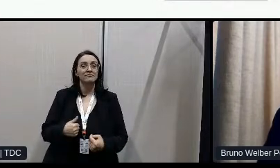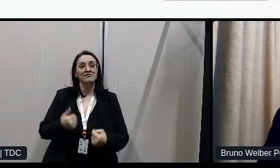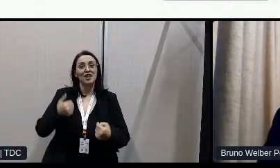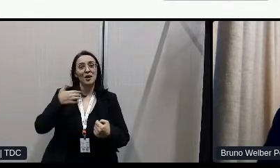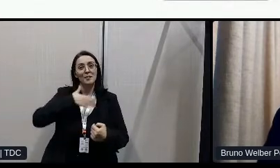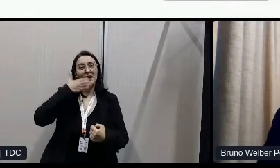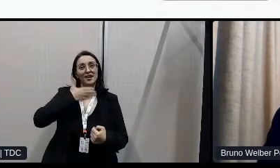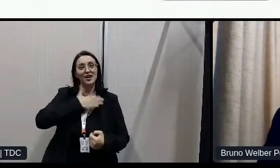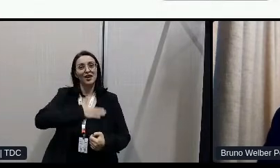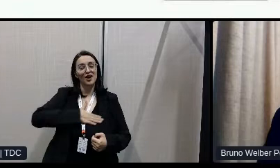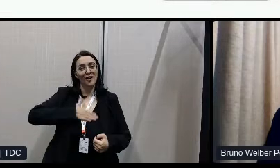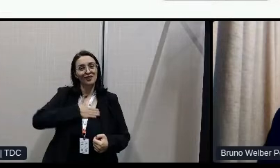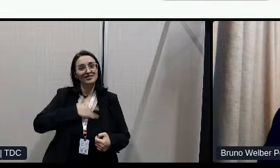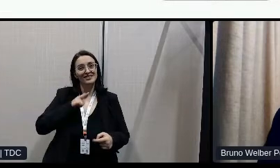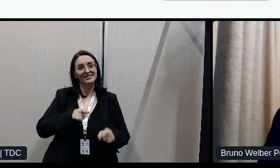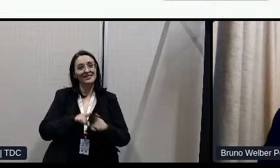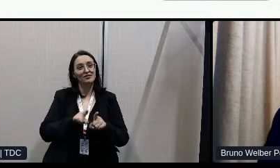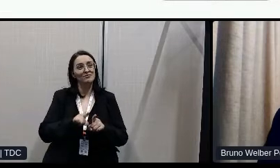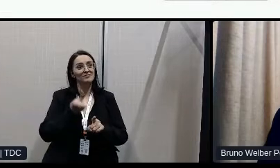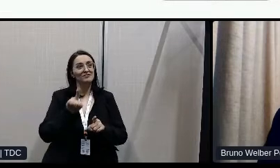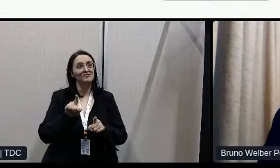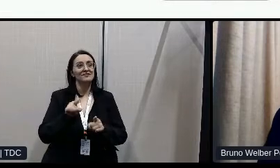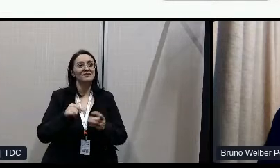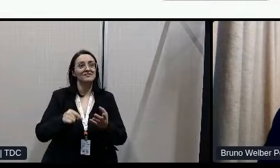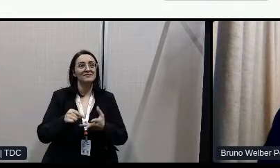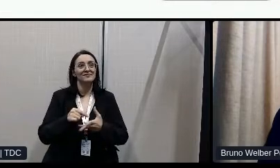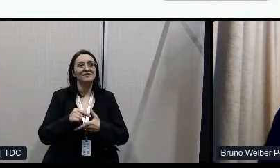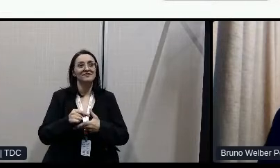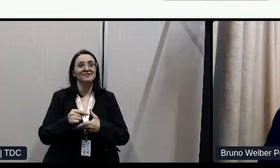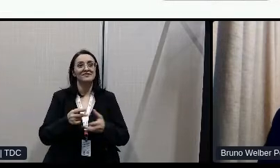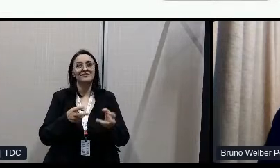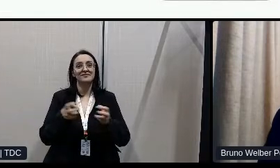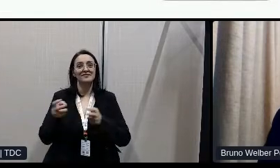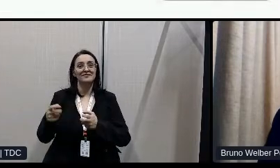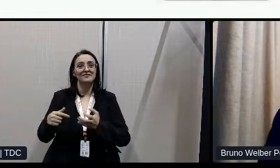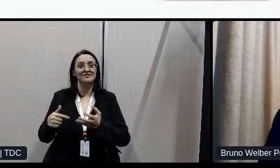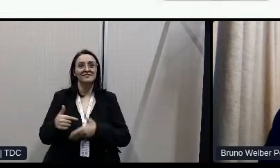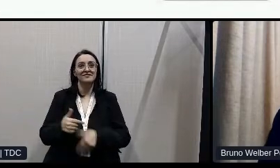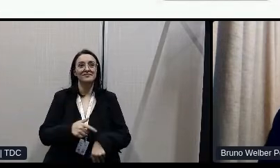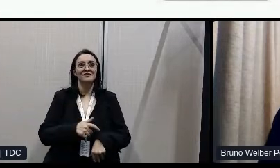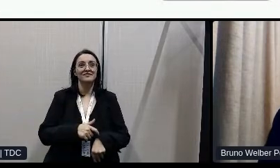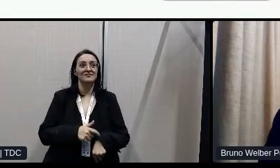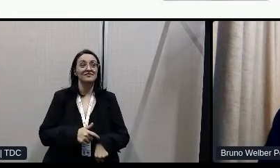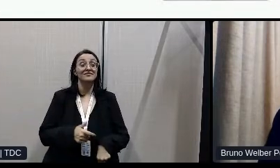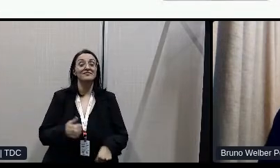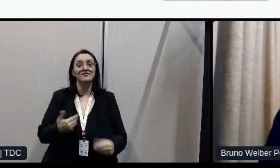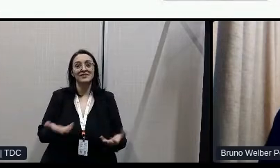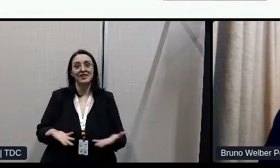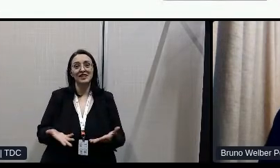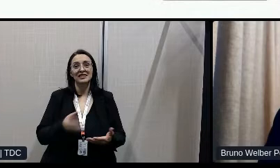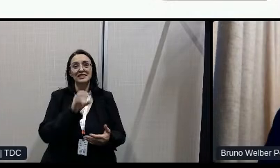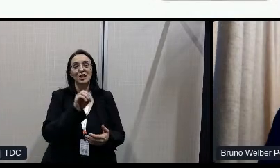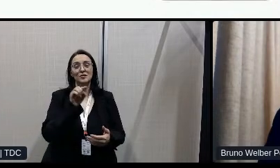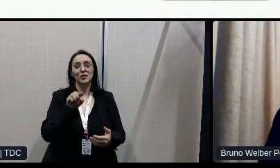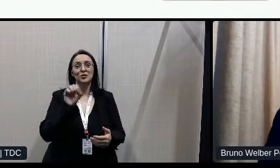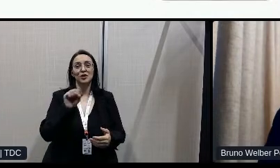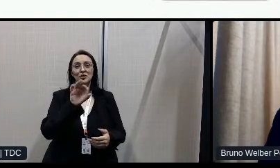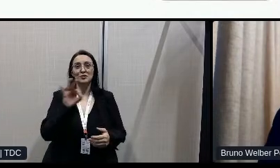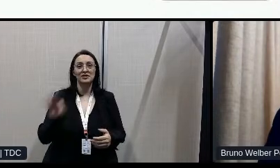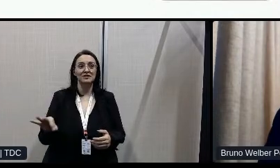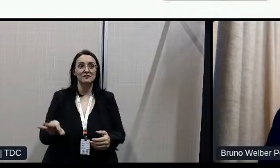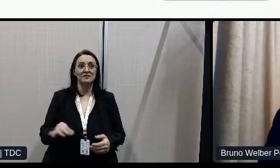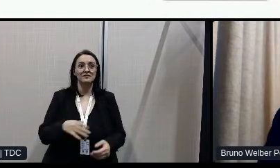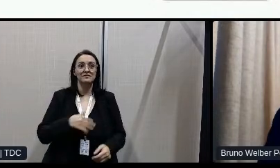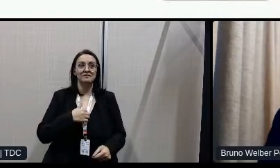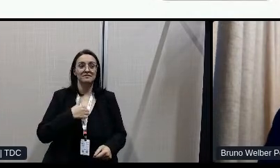dele para o resto da vida e não, né, a gente percebeu que teve essa diminuição de 0,8% dos usuários de leitor